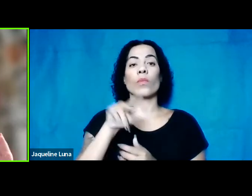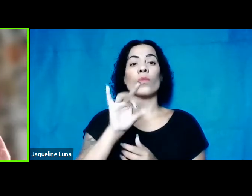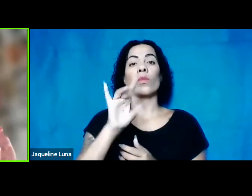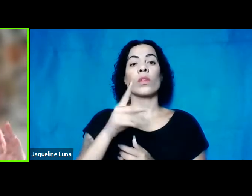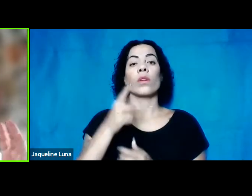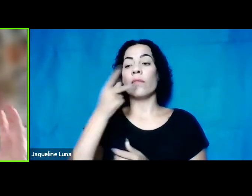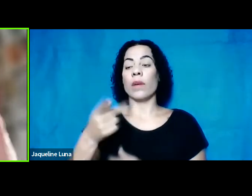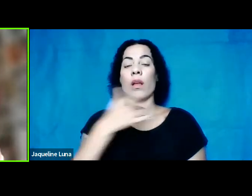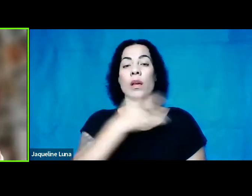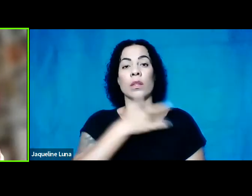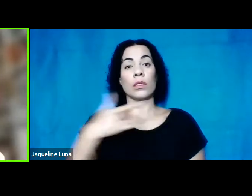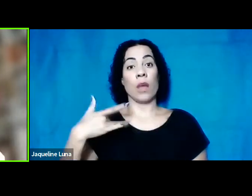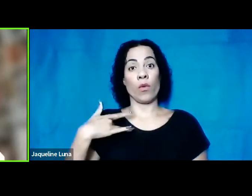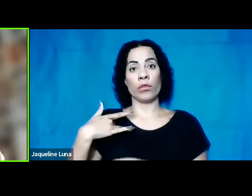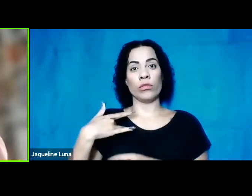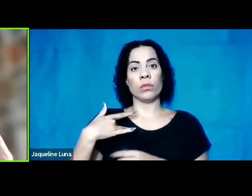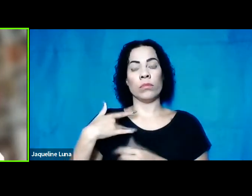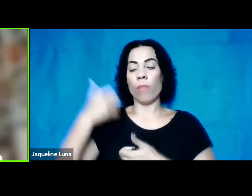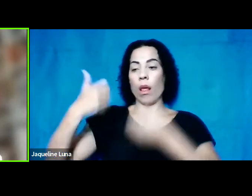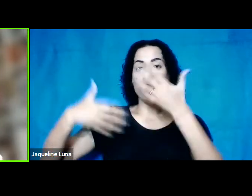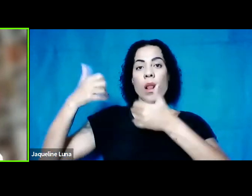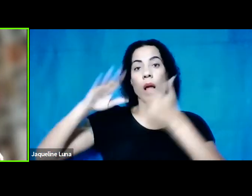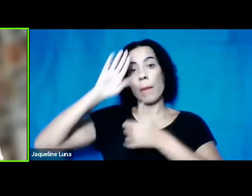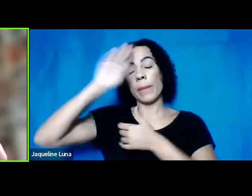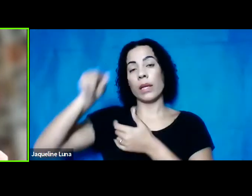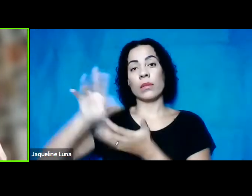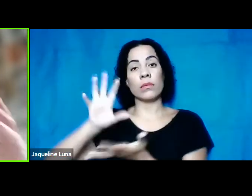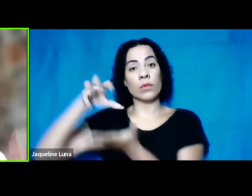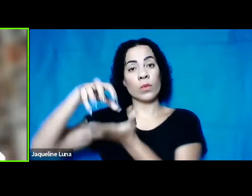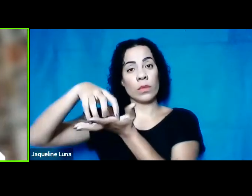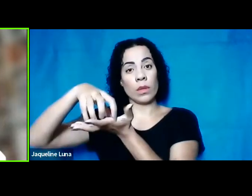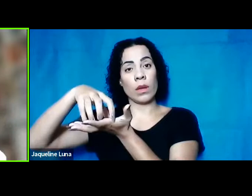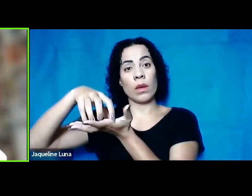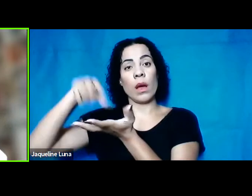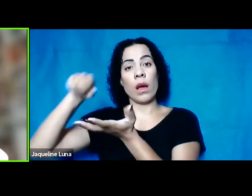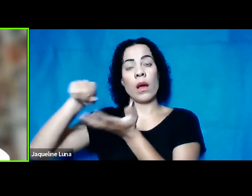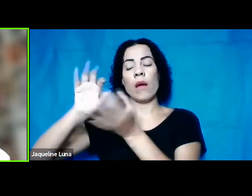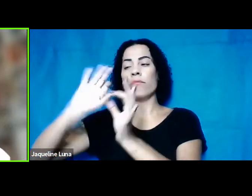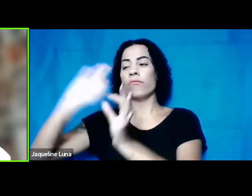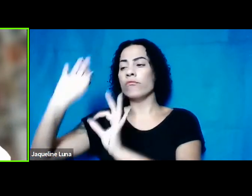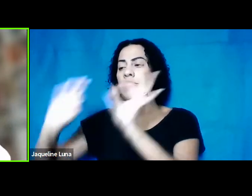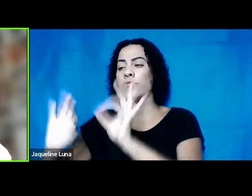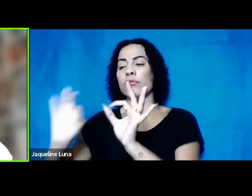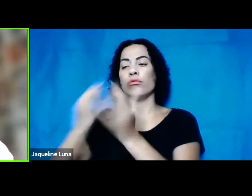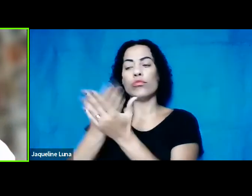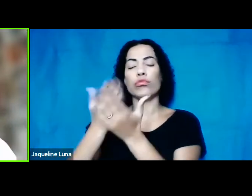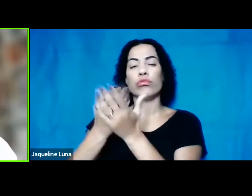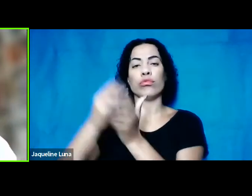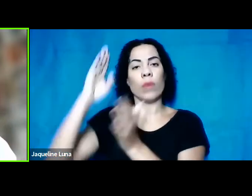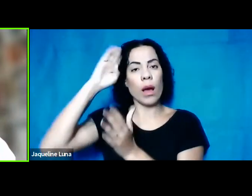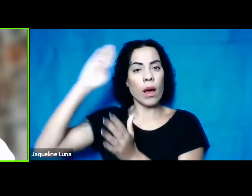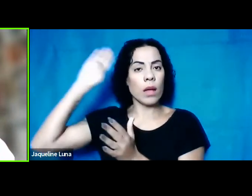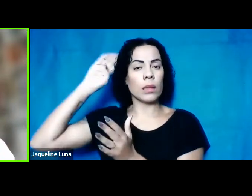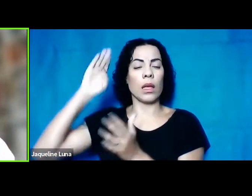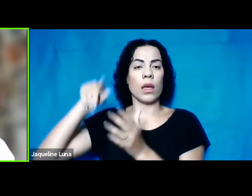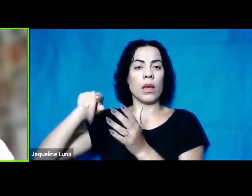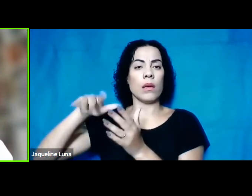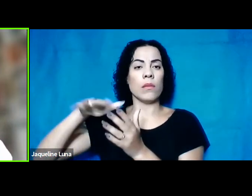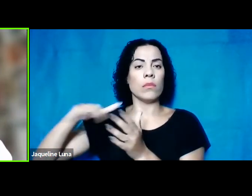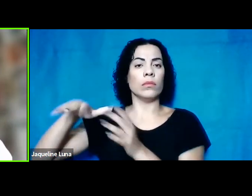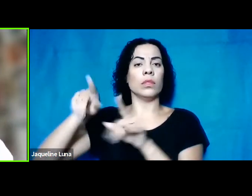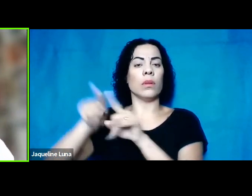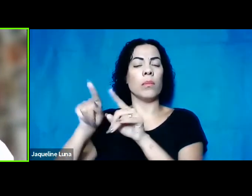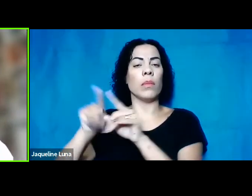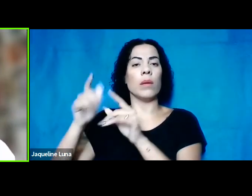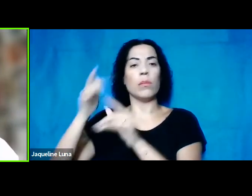saúde a partir do centro, da formulação acadêmica, né, e dos